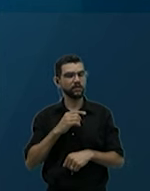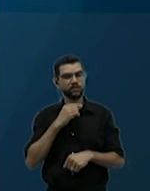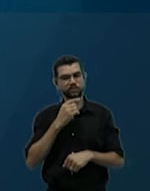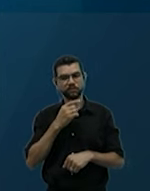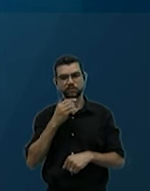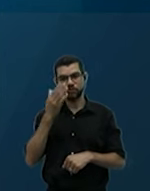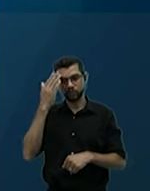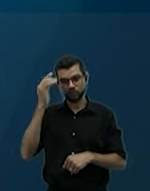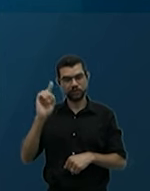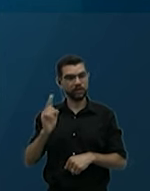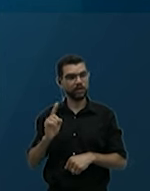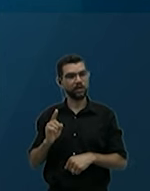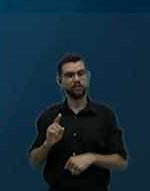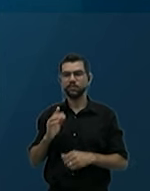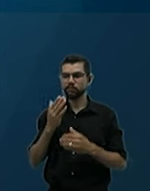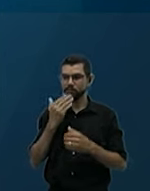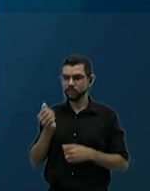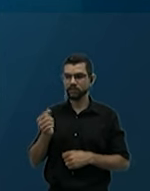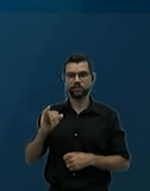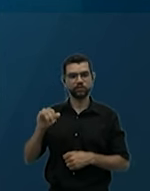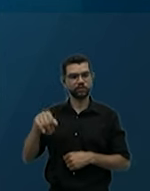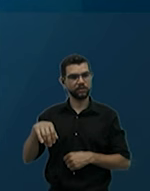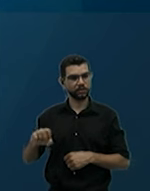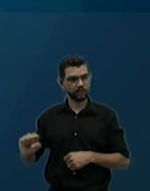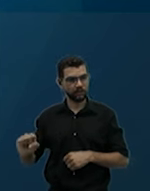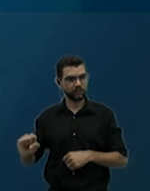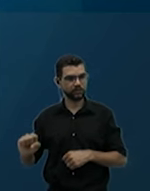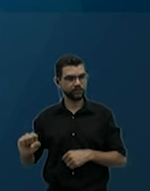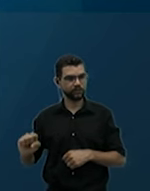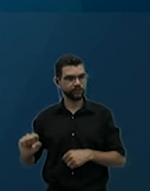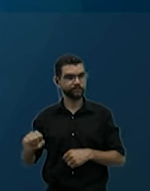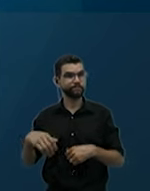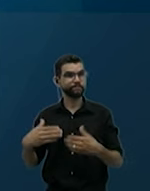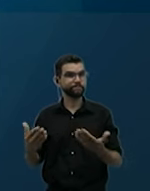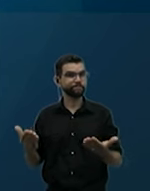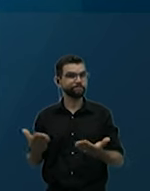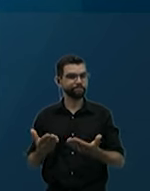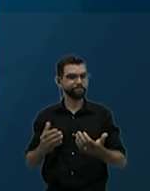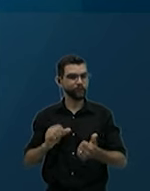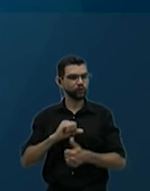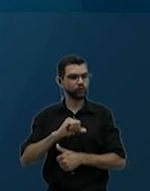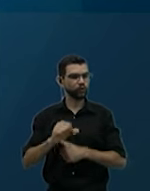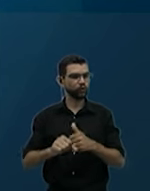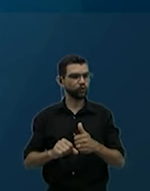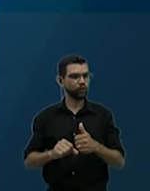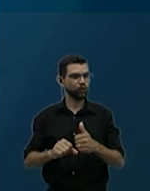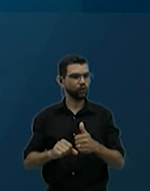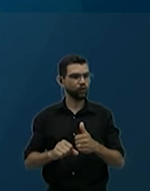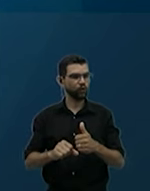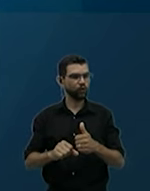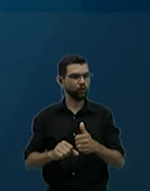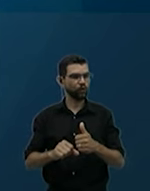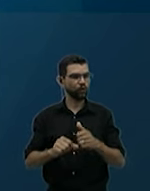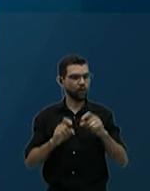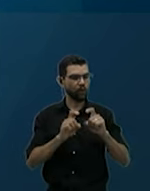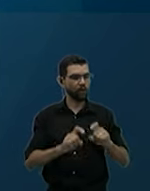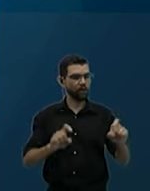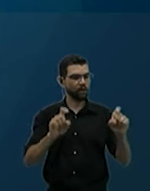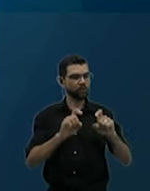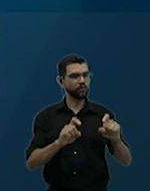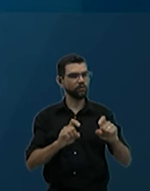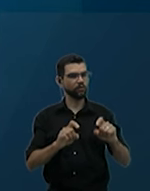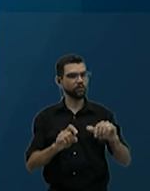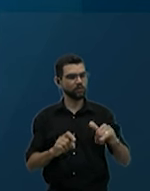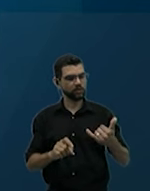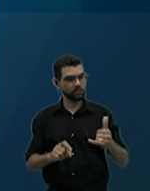nós vivemos a digitalização, ainda sem a concertação da mão de obra humana